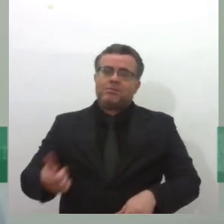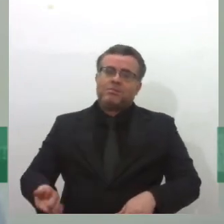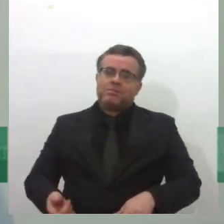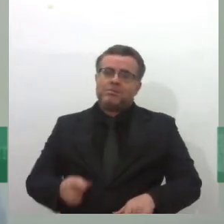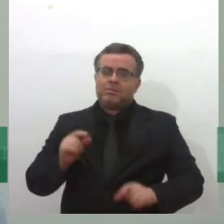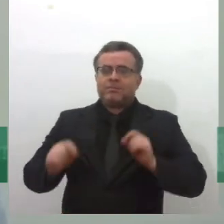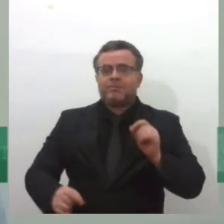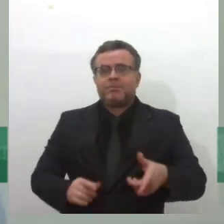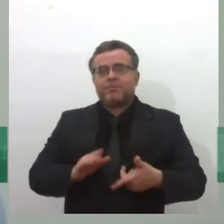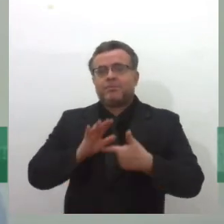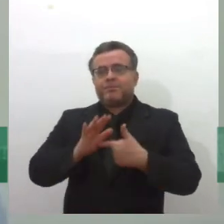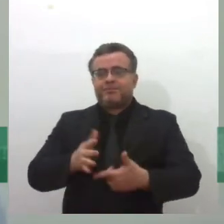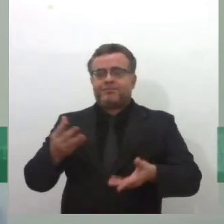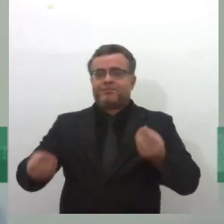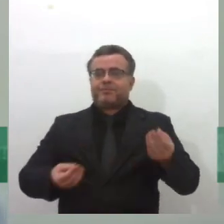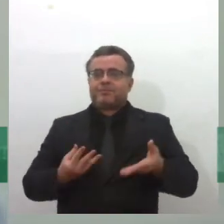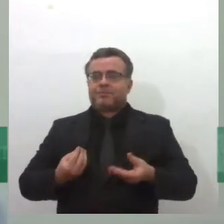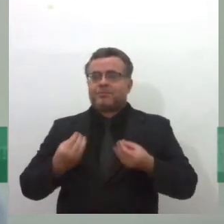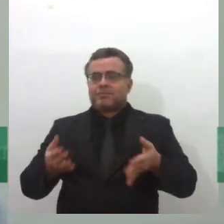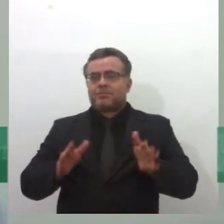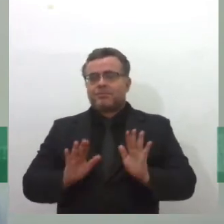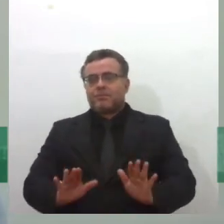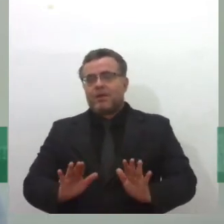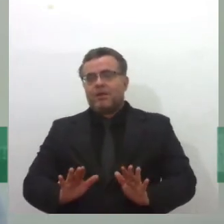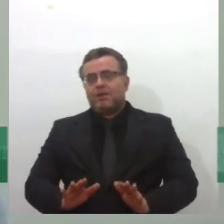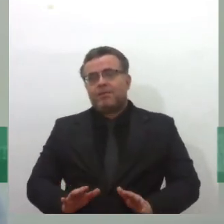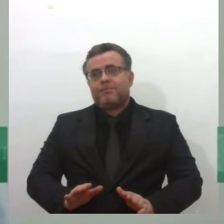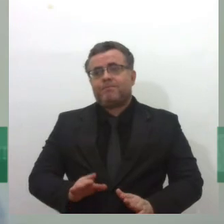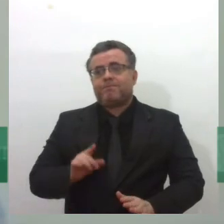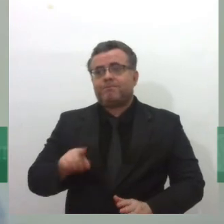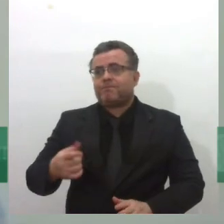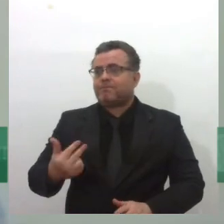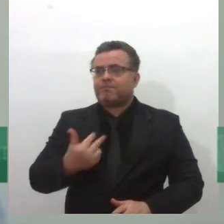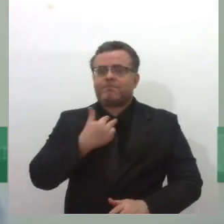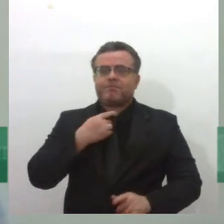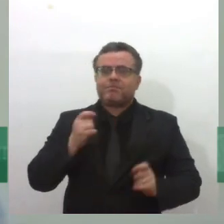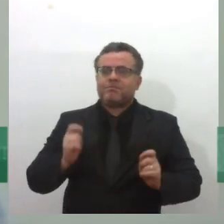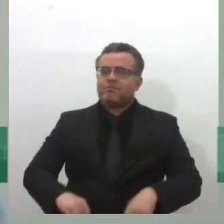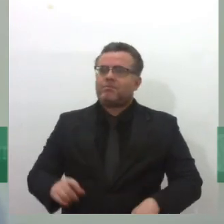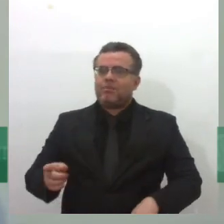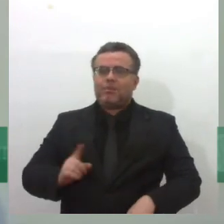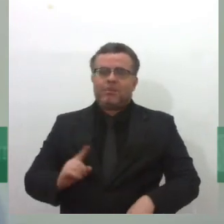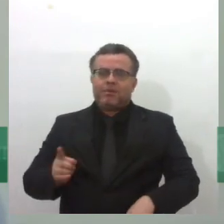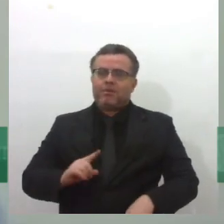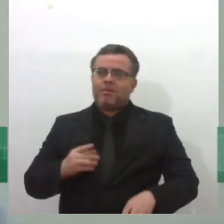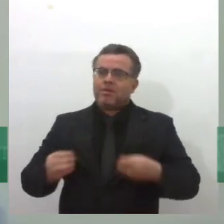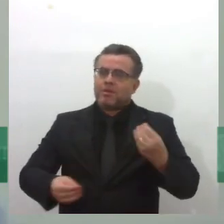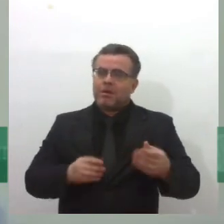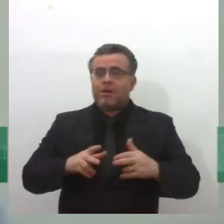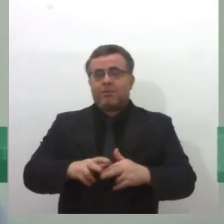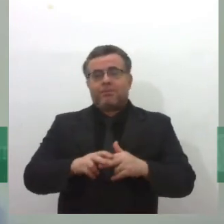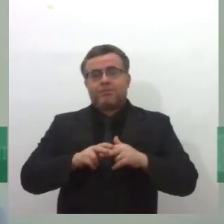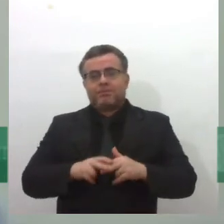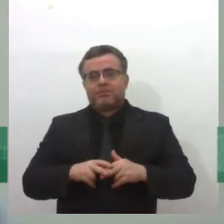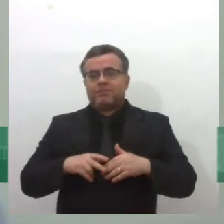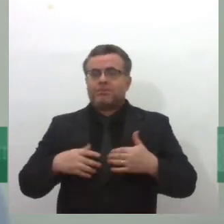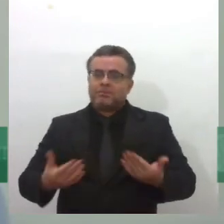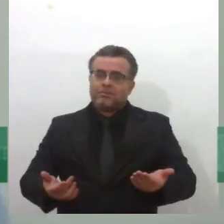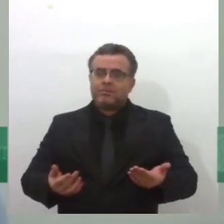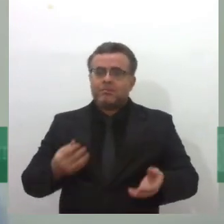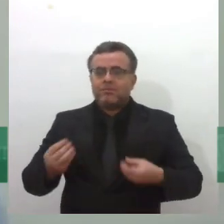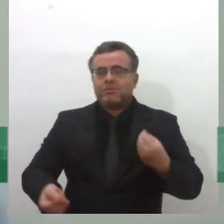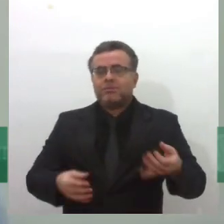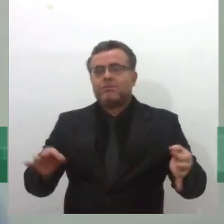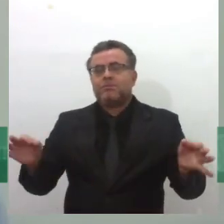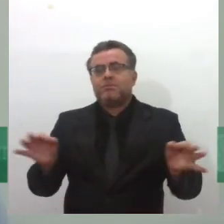você mostra que está entregando alguma coisa, mas aquilo pode não perdurar por um longo tempo. Então, o mal é duplo, porque mesmo